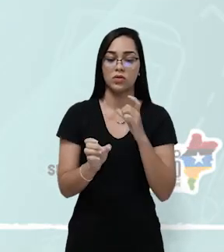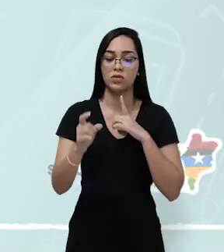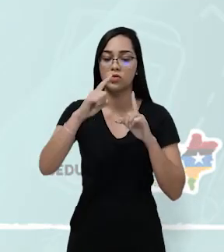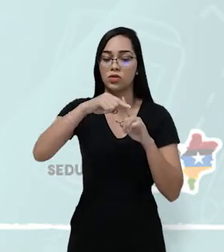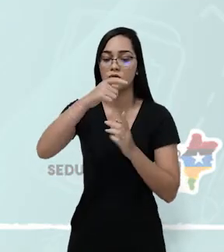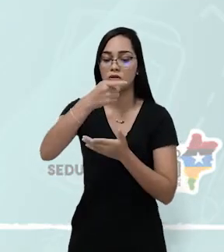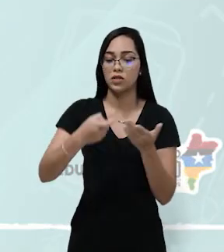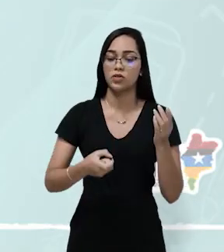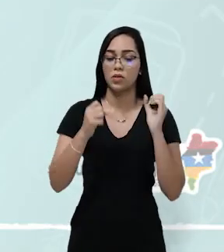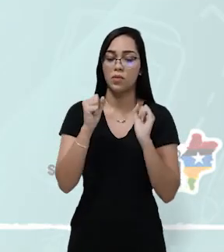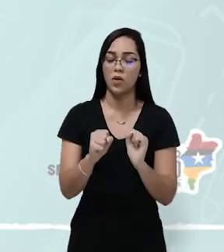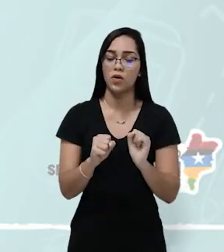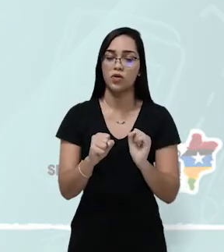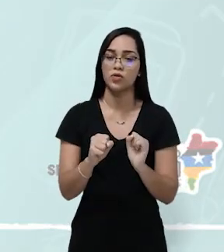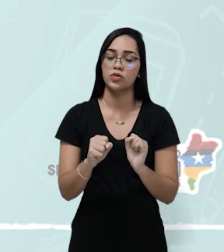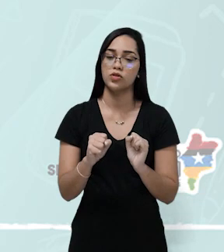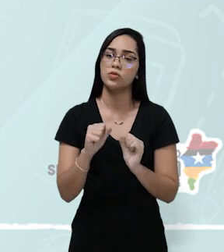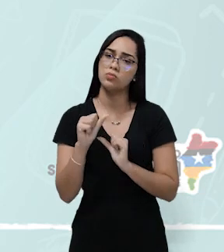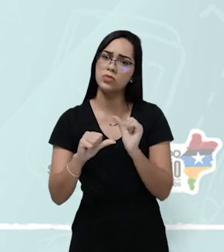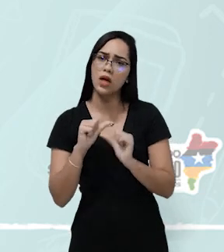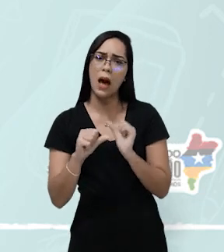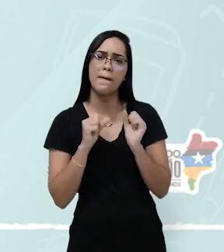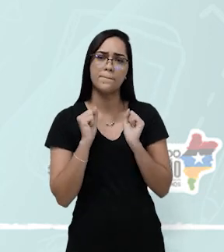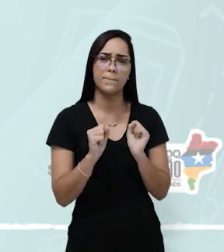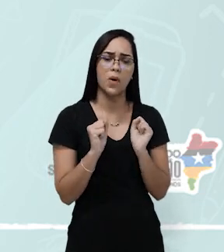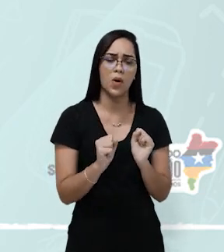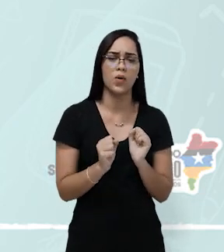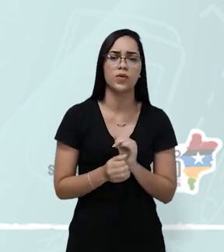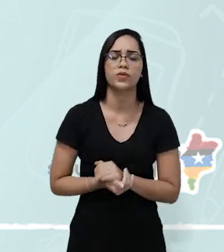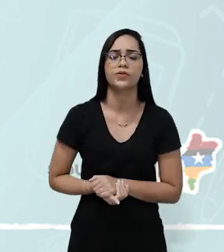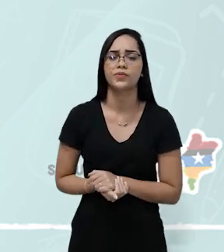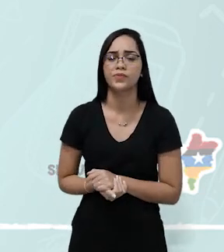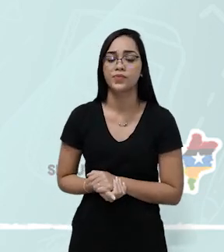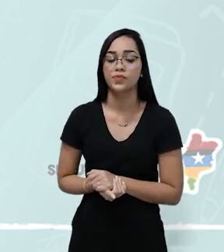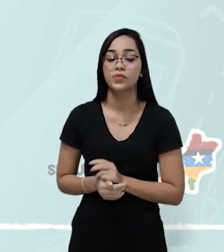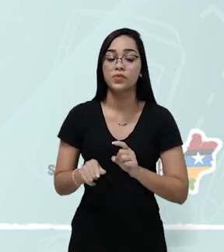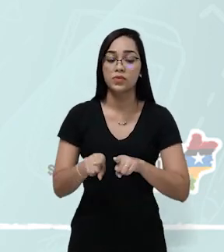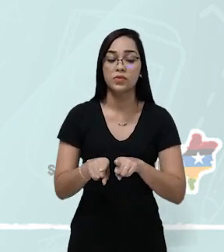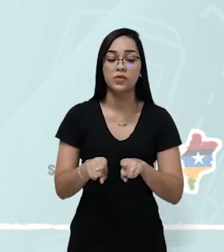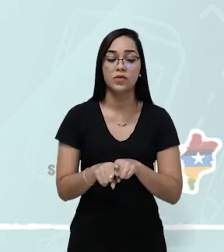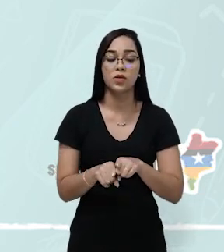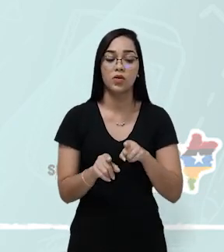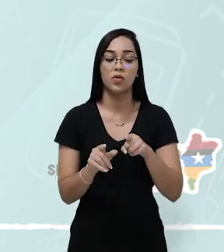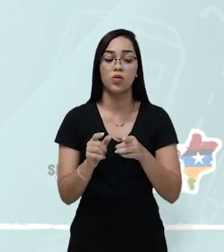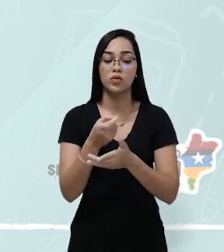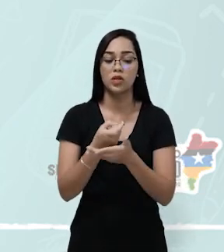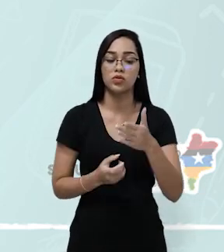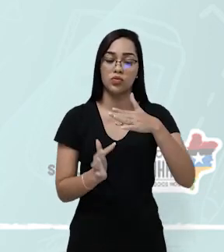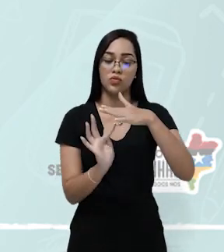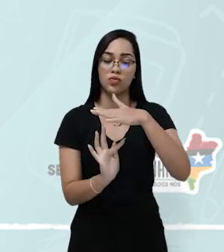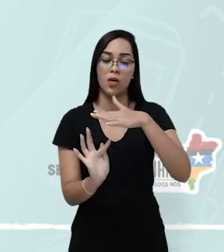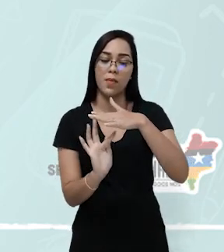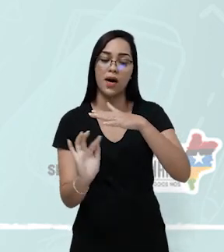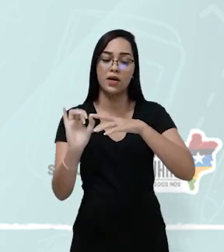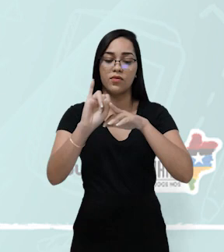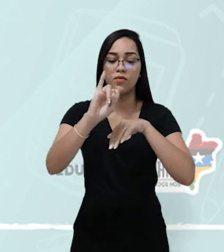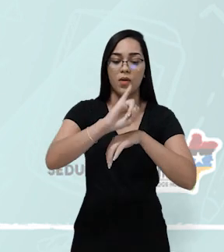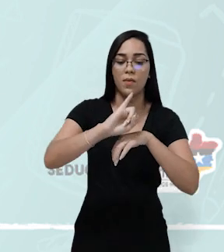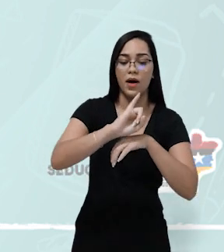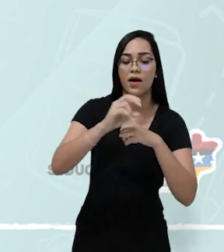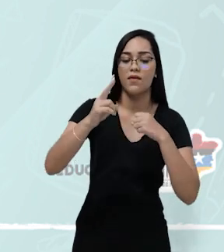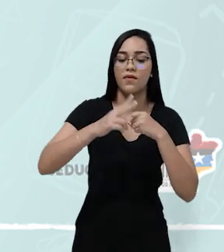de texto pode ser mais ou menos flexível, né? Ela pode mudar. E os textos podem ser formais,